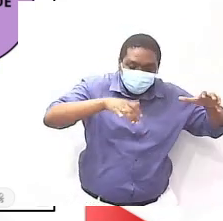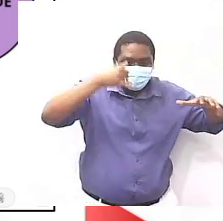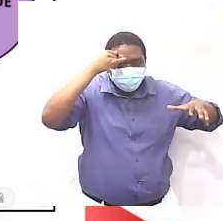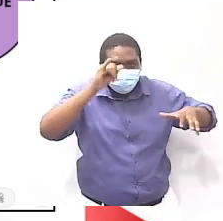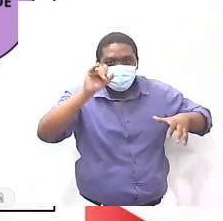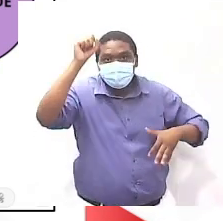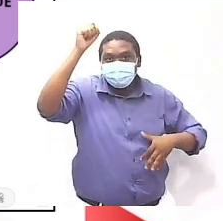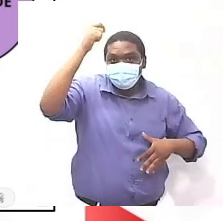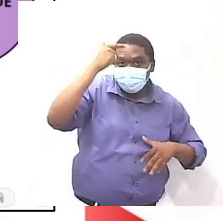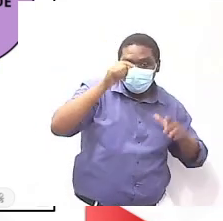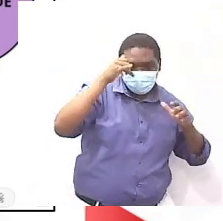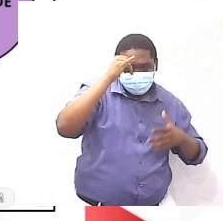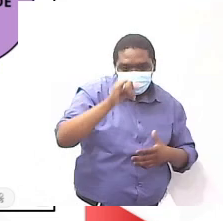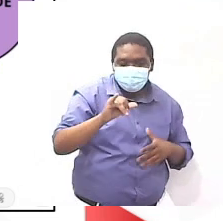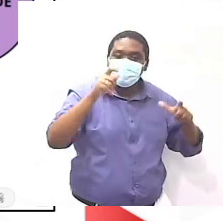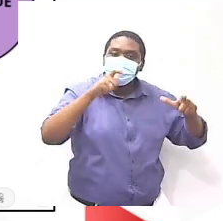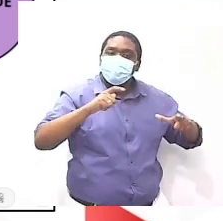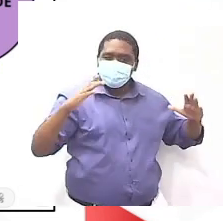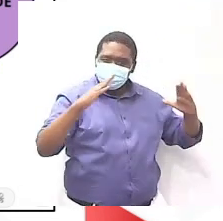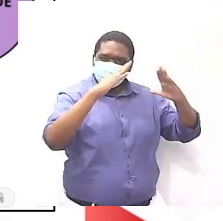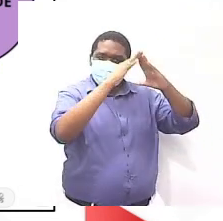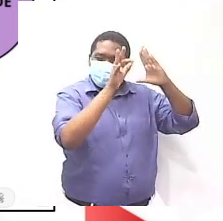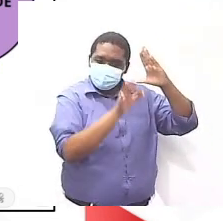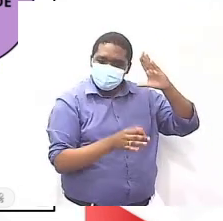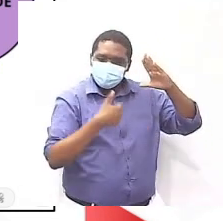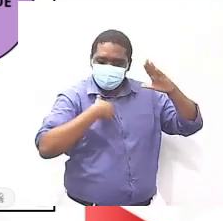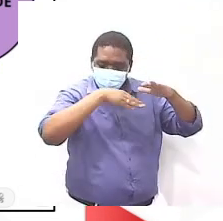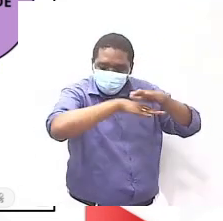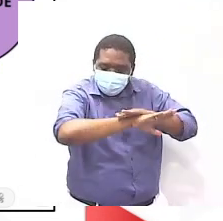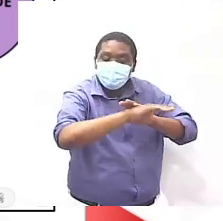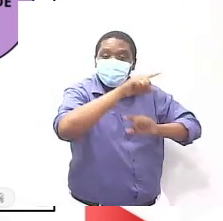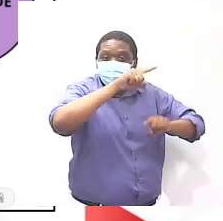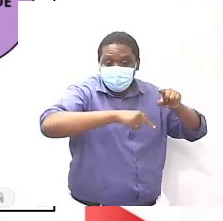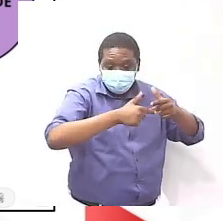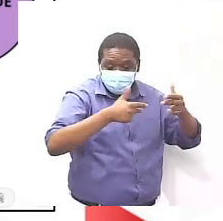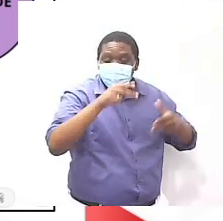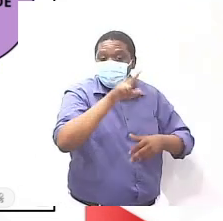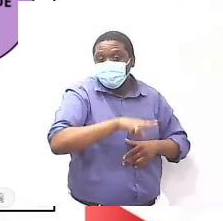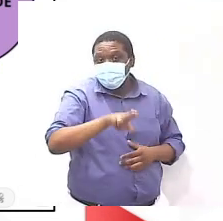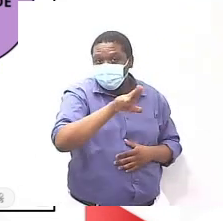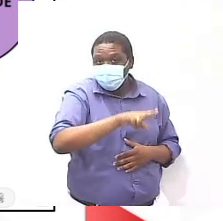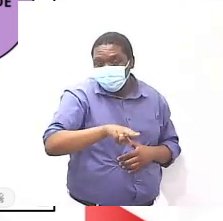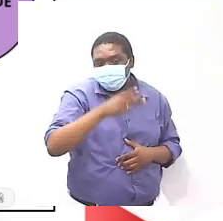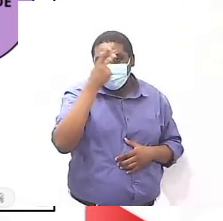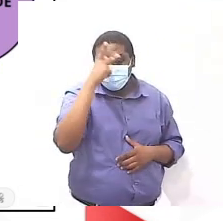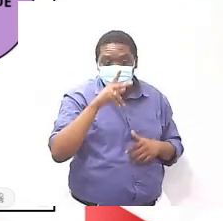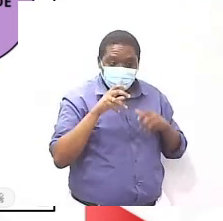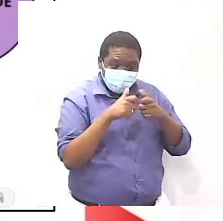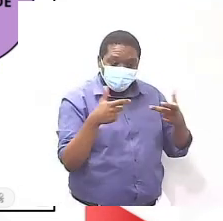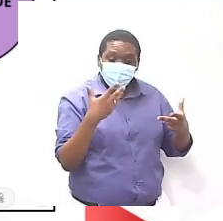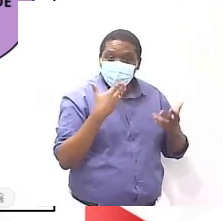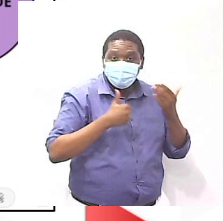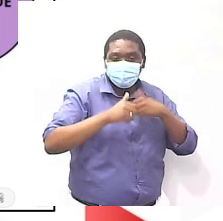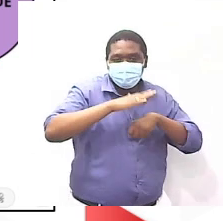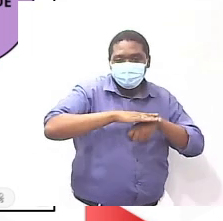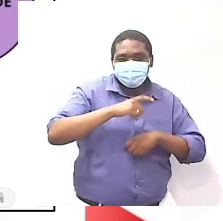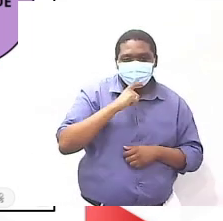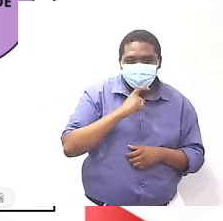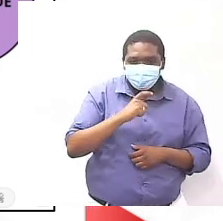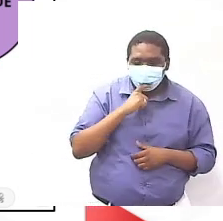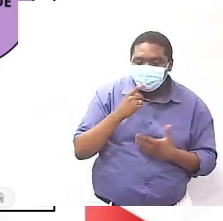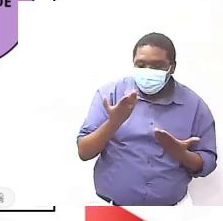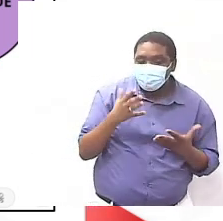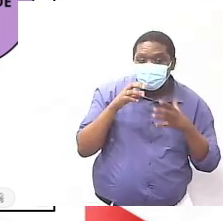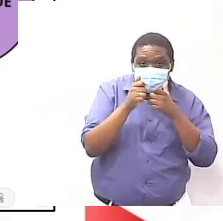do sol, e esse material vai ser utilizado justamente para o animal comer no período do frio. E aí o animal